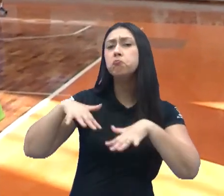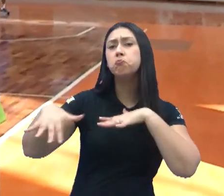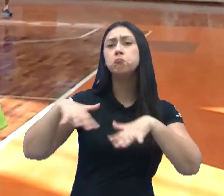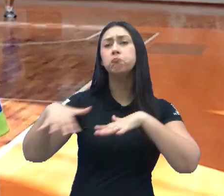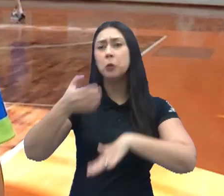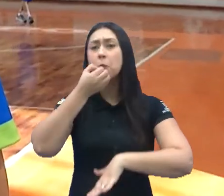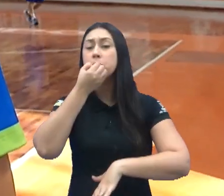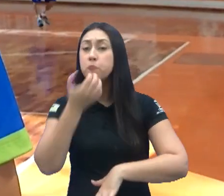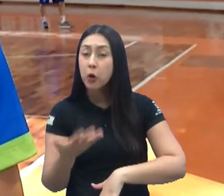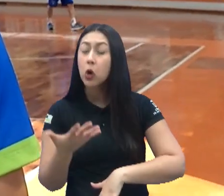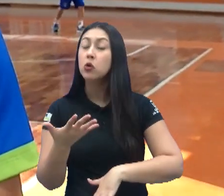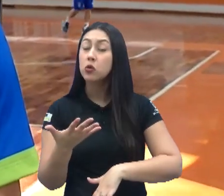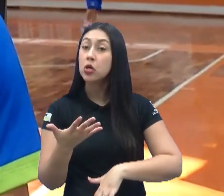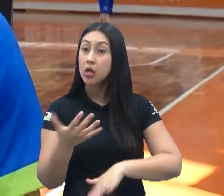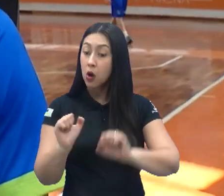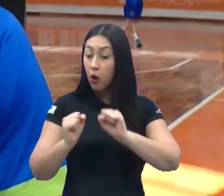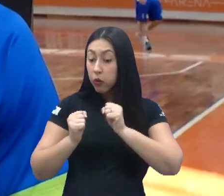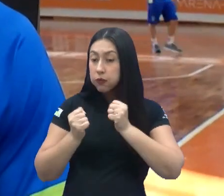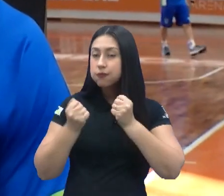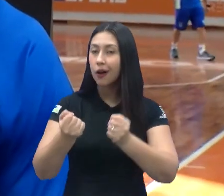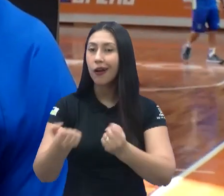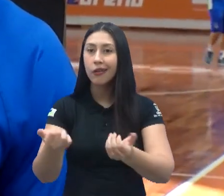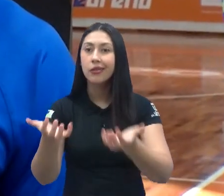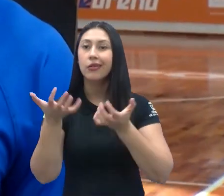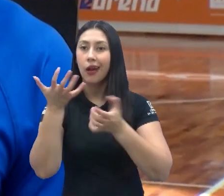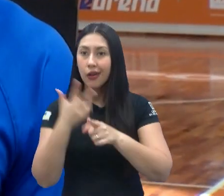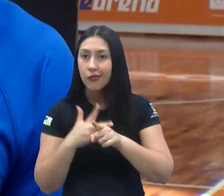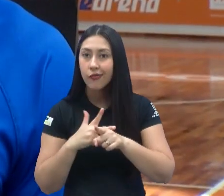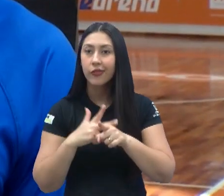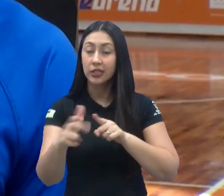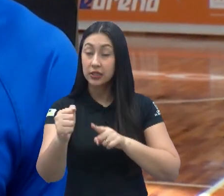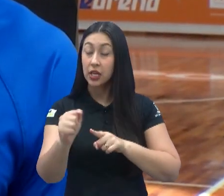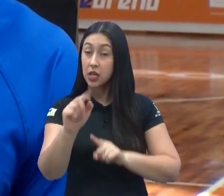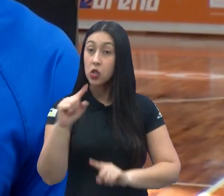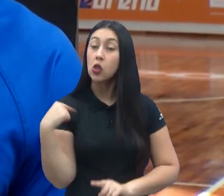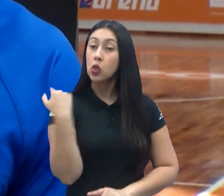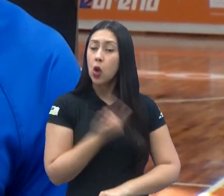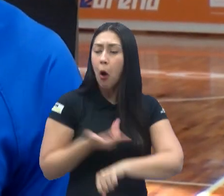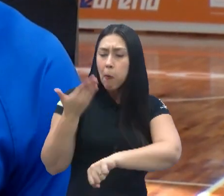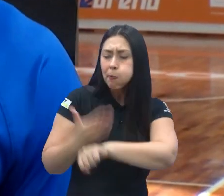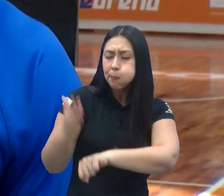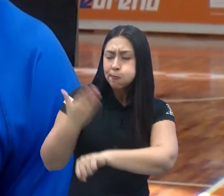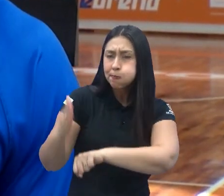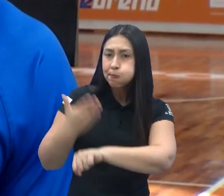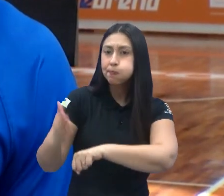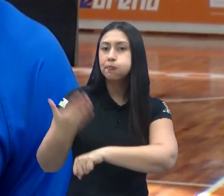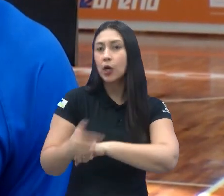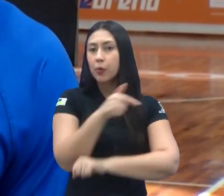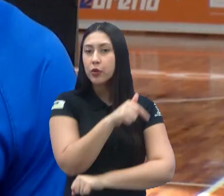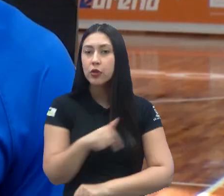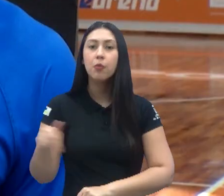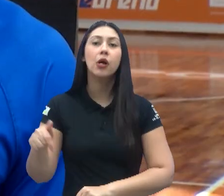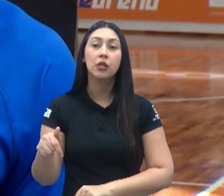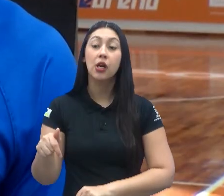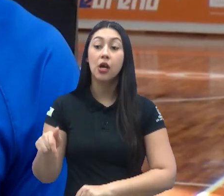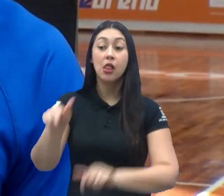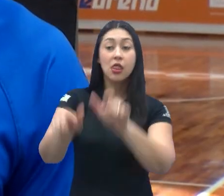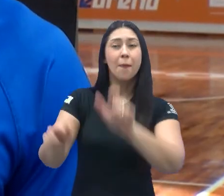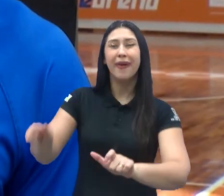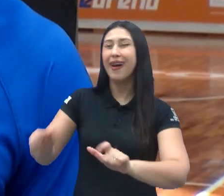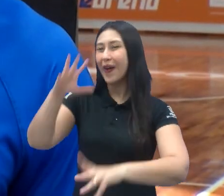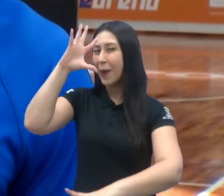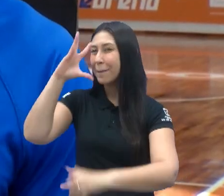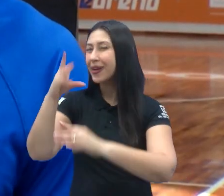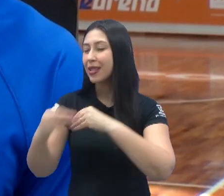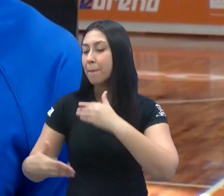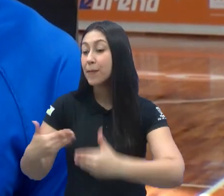com o espírito realmente de buscar a primeira vitória. A gente tinha treinado muito forte durante a semana, os caras entenderam qual era o processo e eu acho